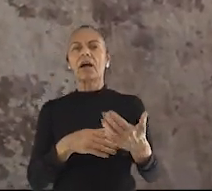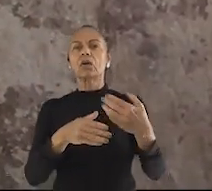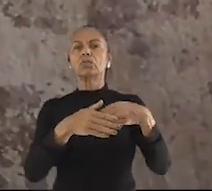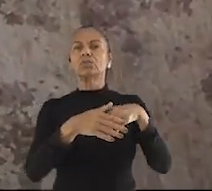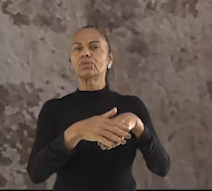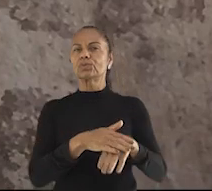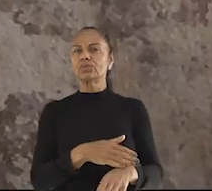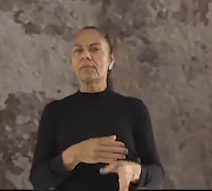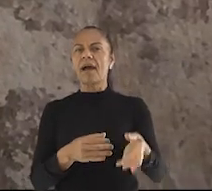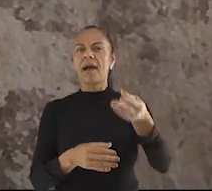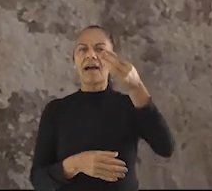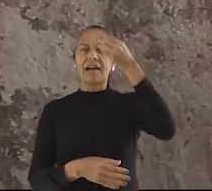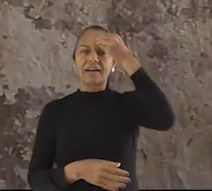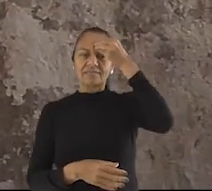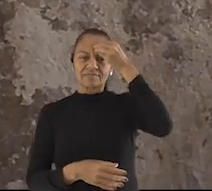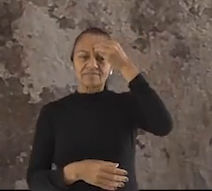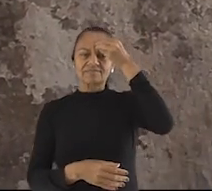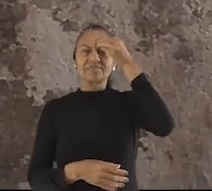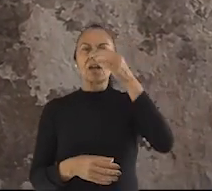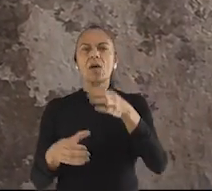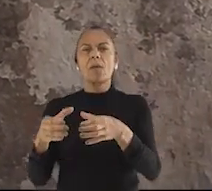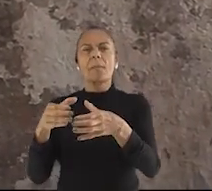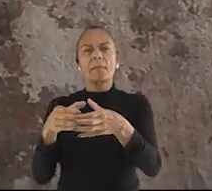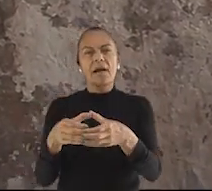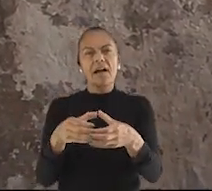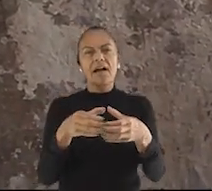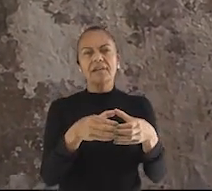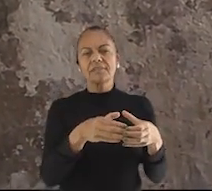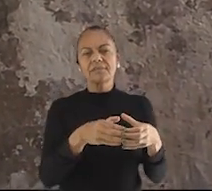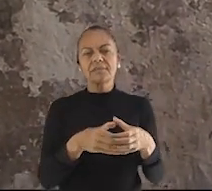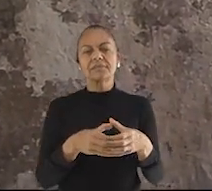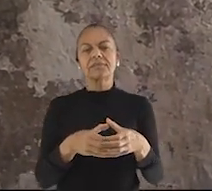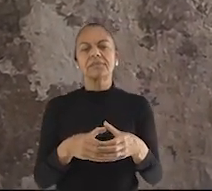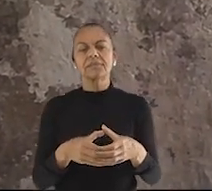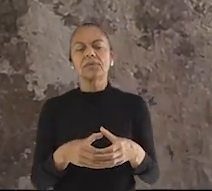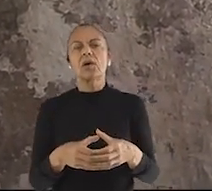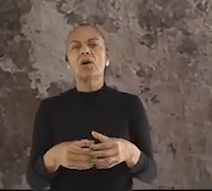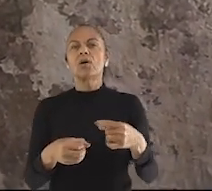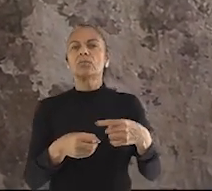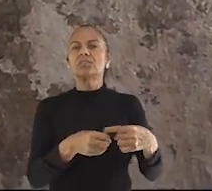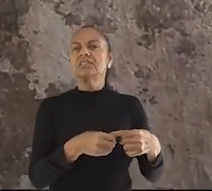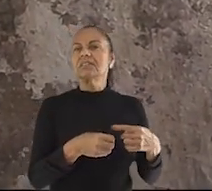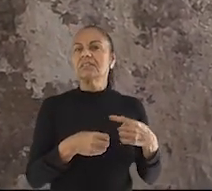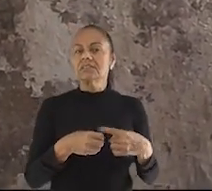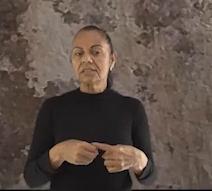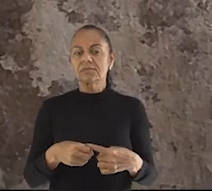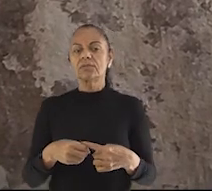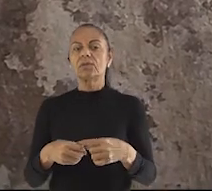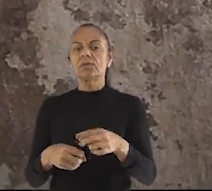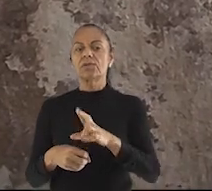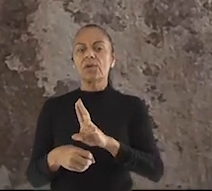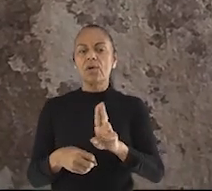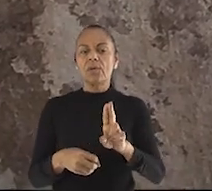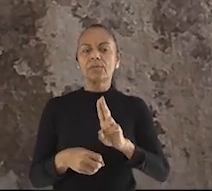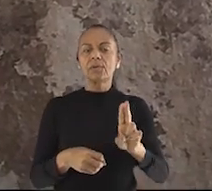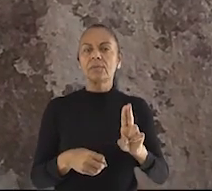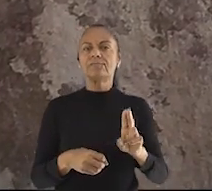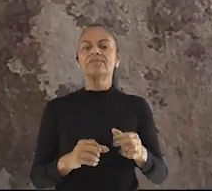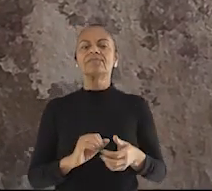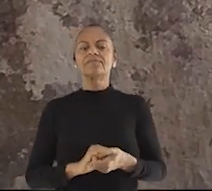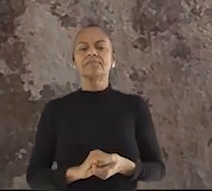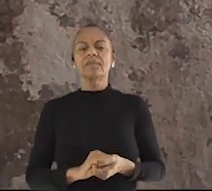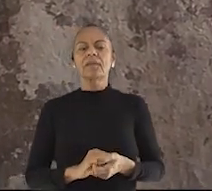memória algumas ruas, alguns bairros, município às